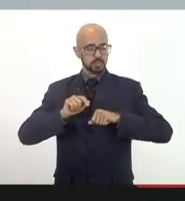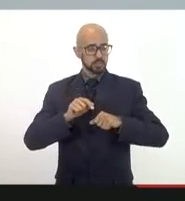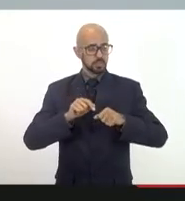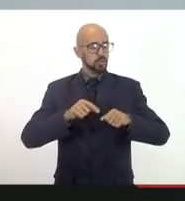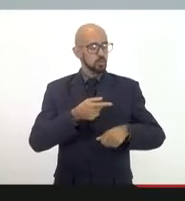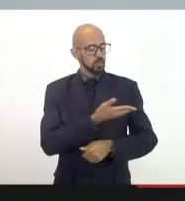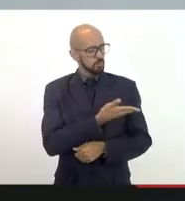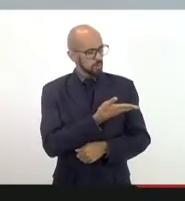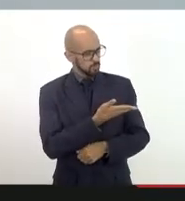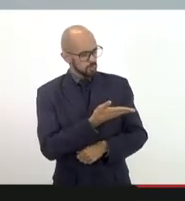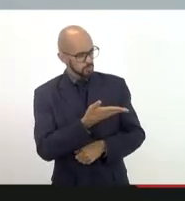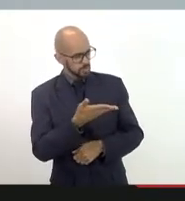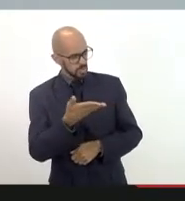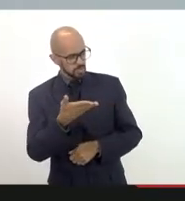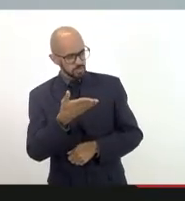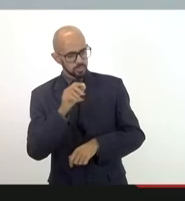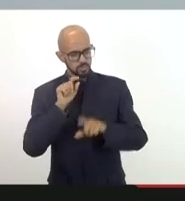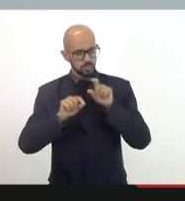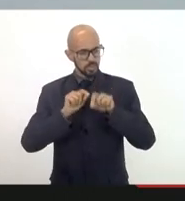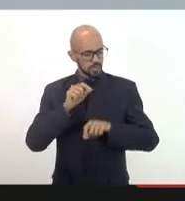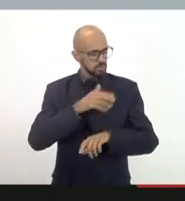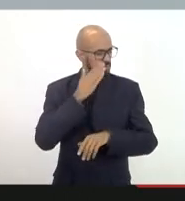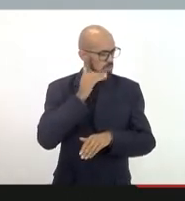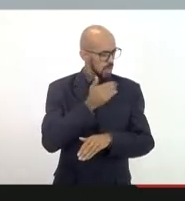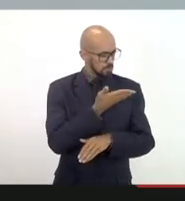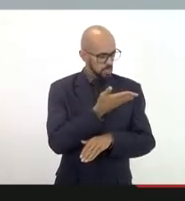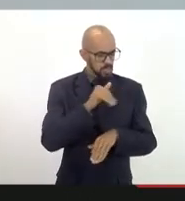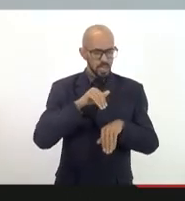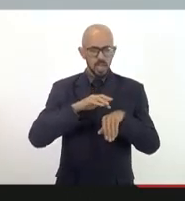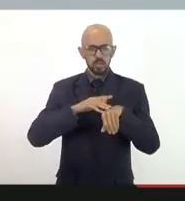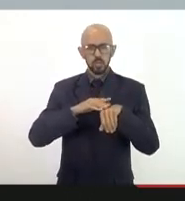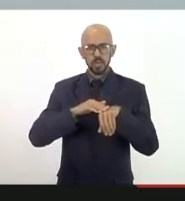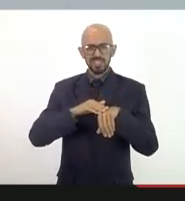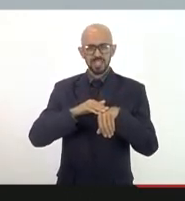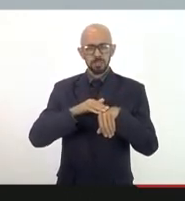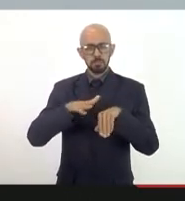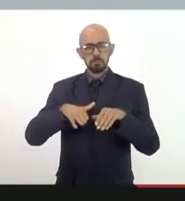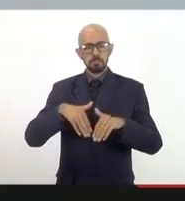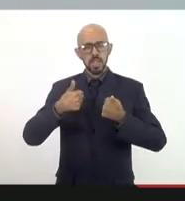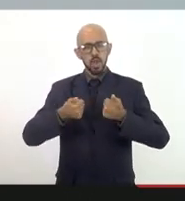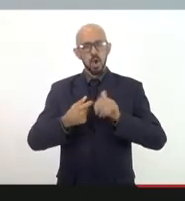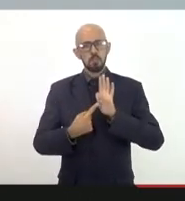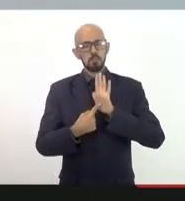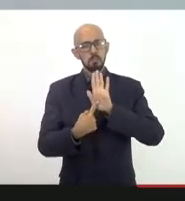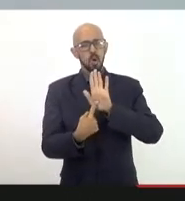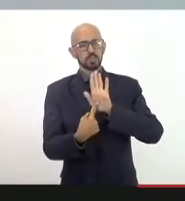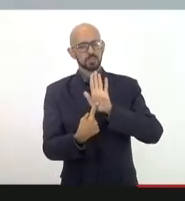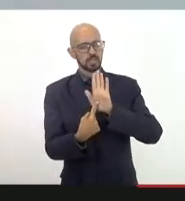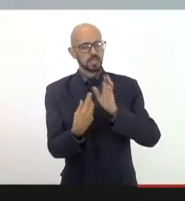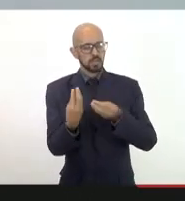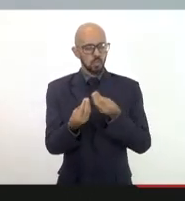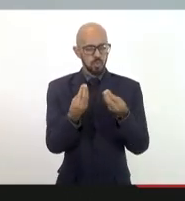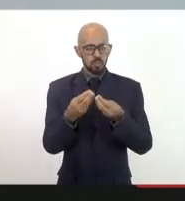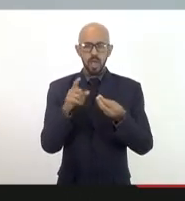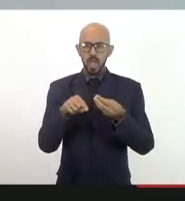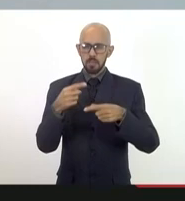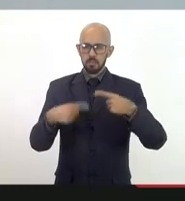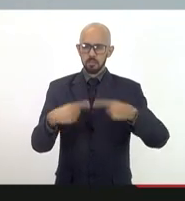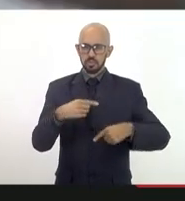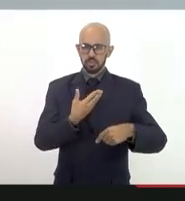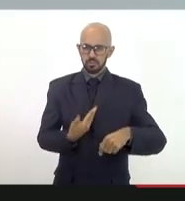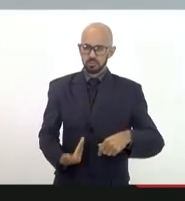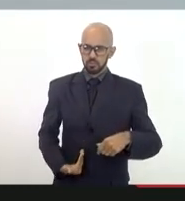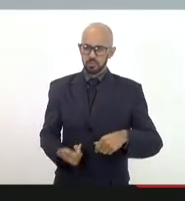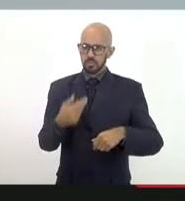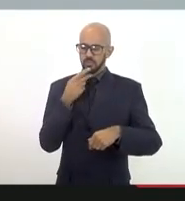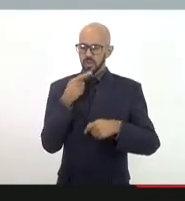Basília, Wanda, talvez seja a doença que melhor sintetize essa contradição. E, nesse sentido, eu quero fazer essa manifestação e falar